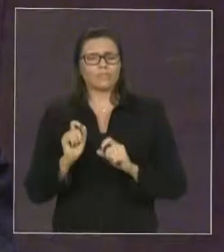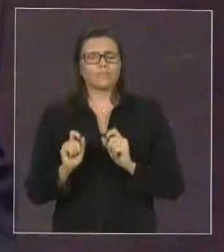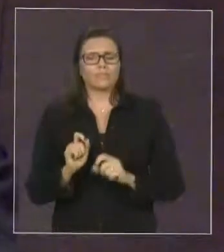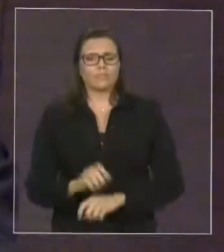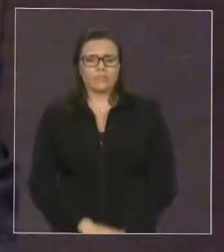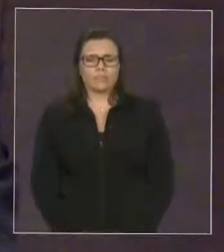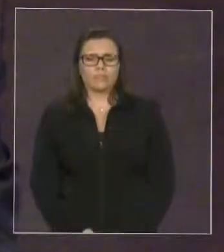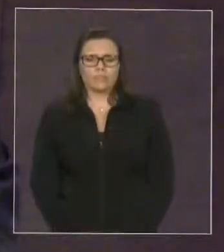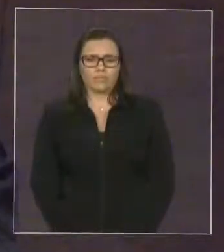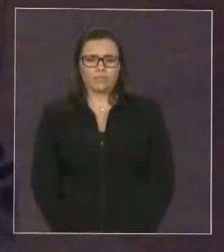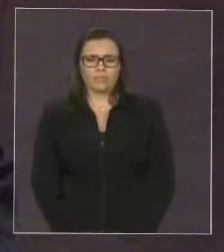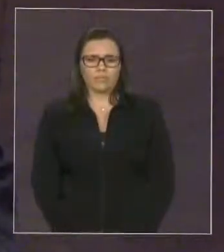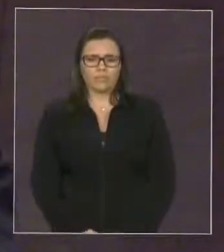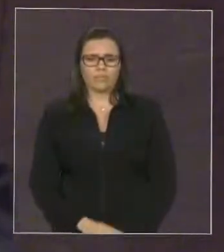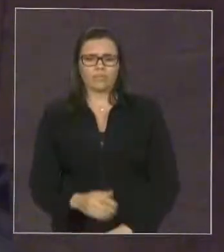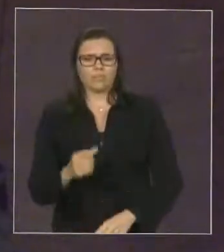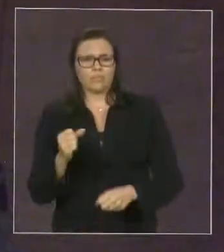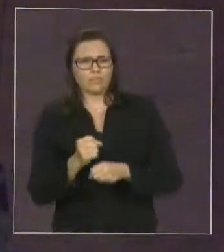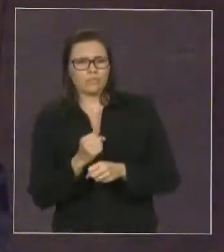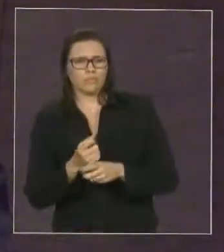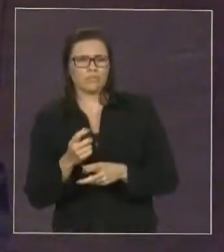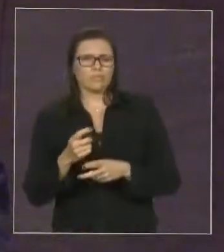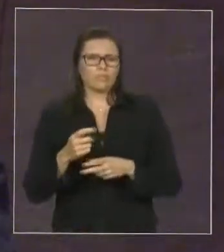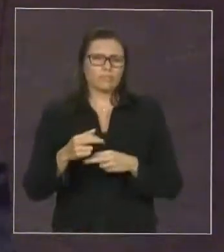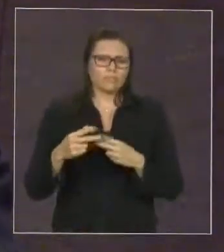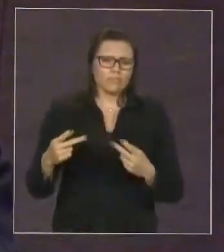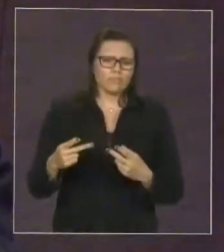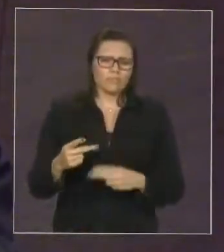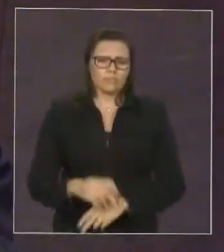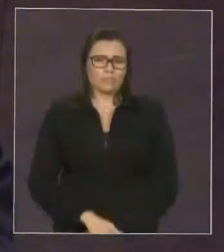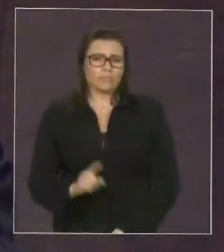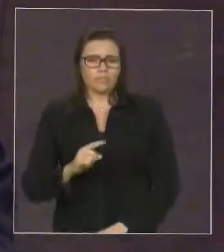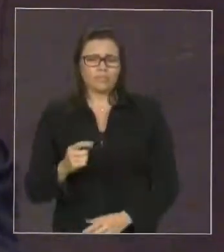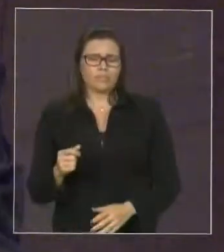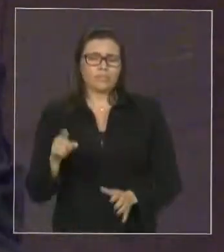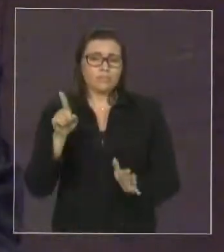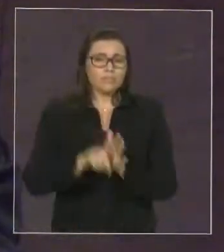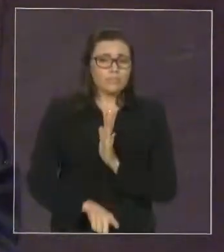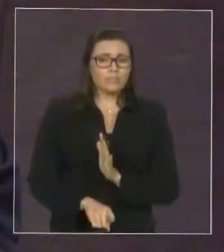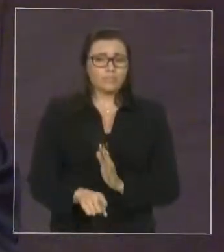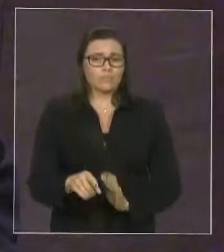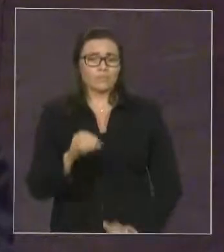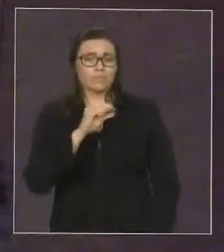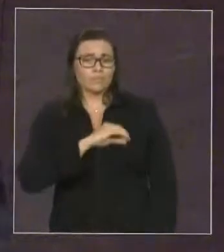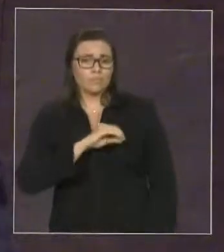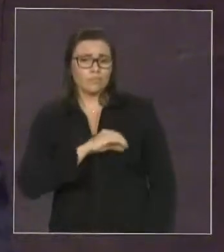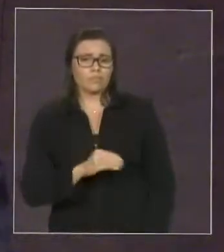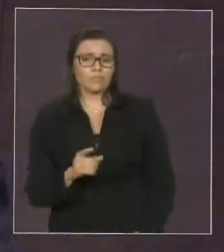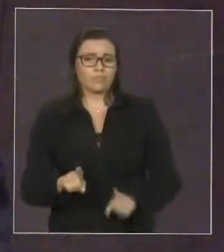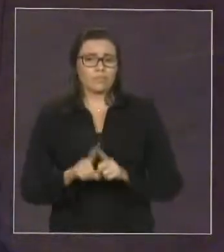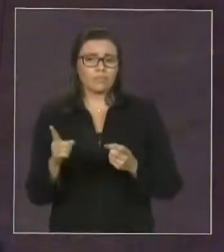úteis, que não é descontado no salário. Mas é bom que se deixe bem claro,